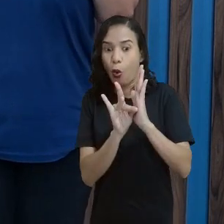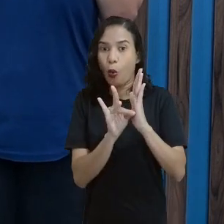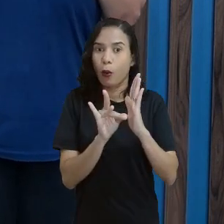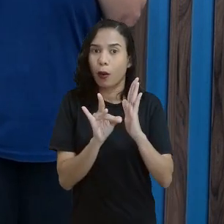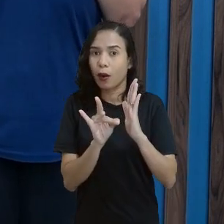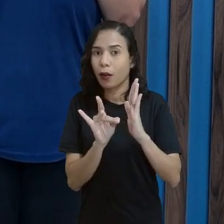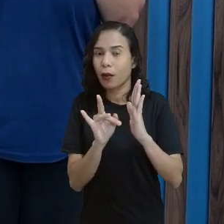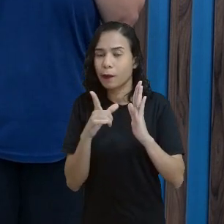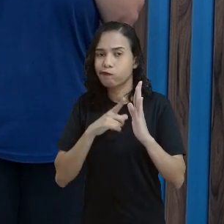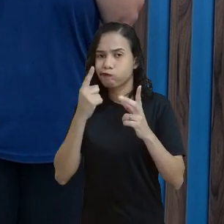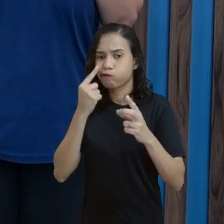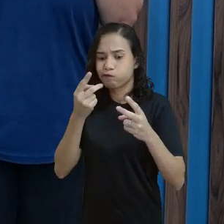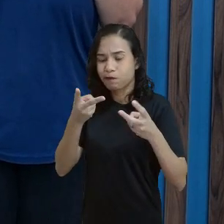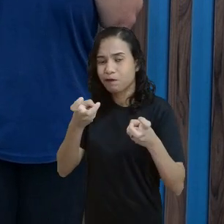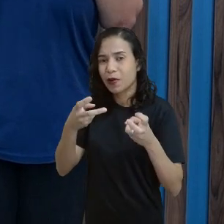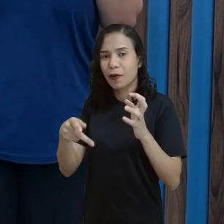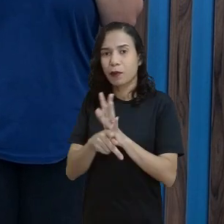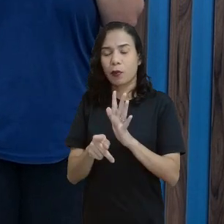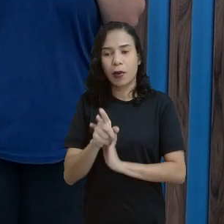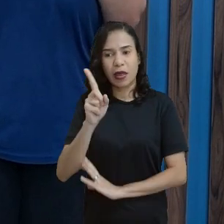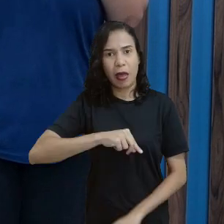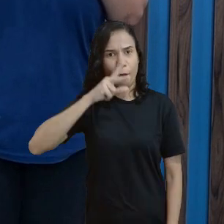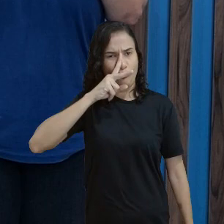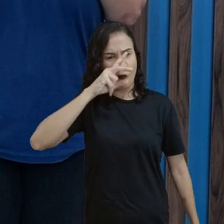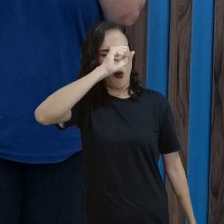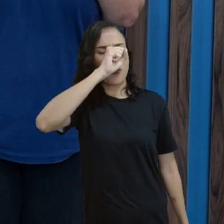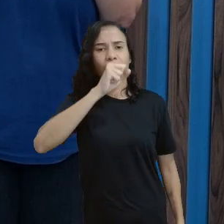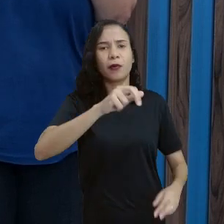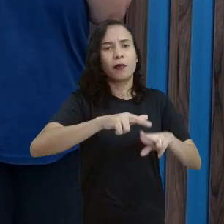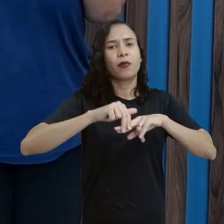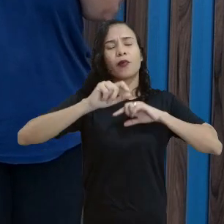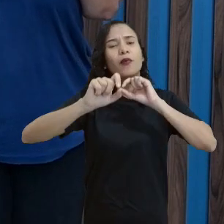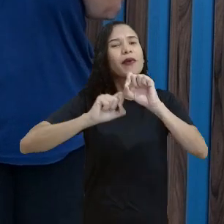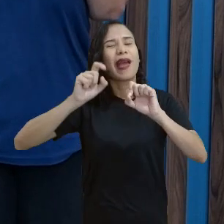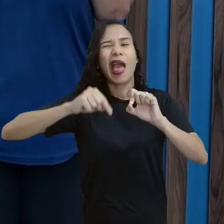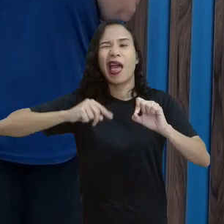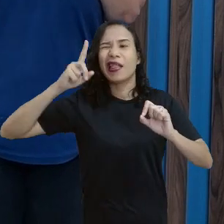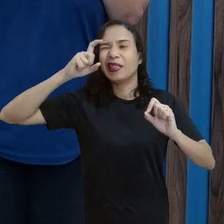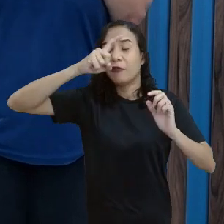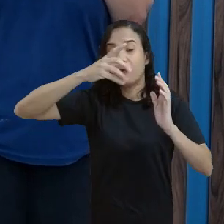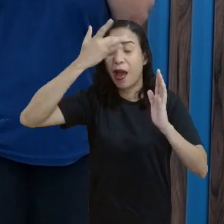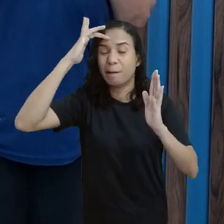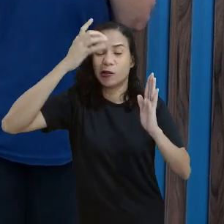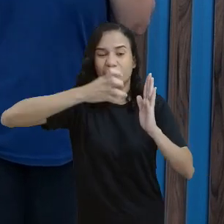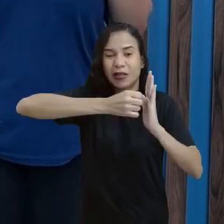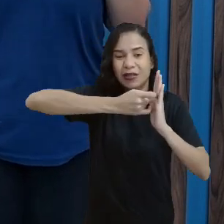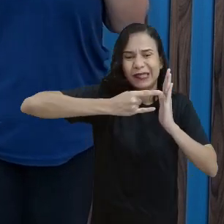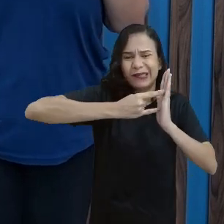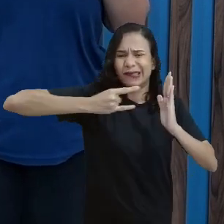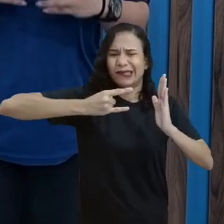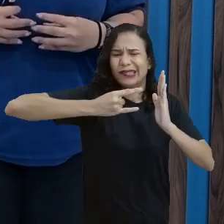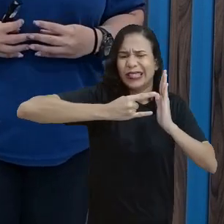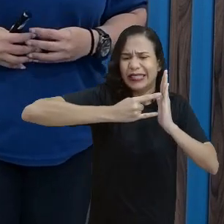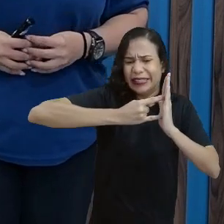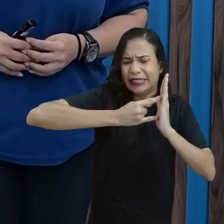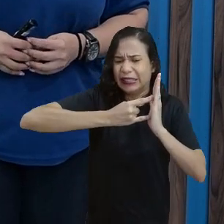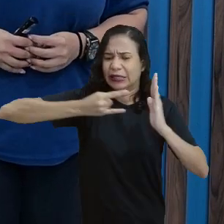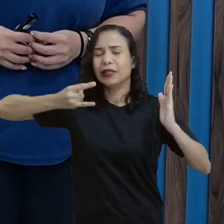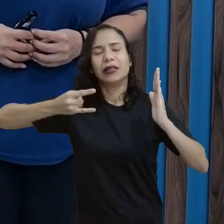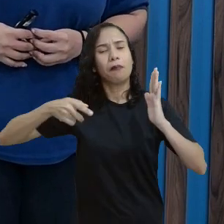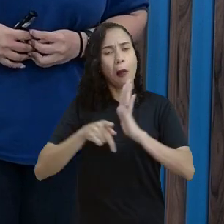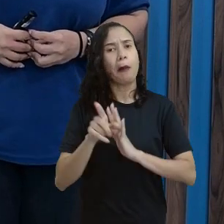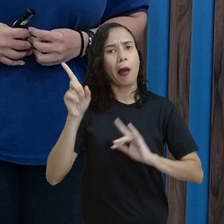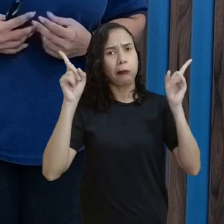vê, tem ímãs que são bem fortes, né? Então, é difícil até de você separar, né? Daquele